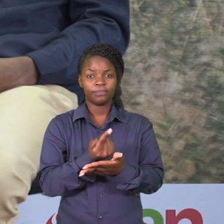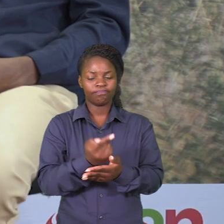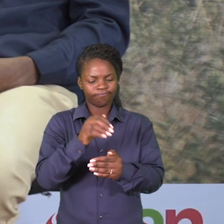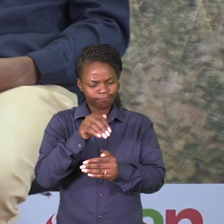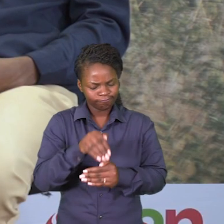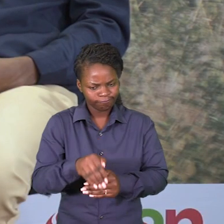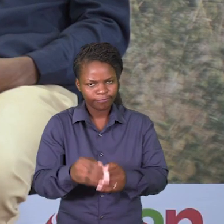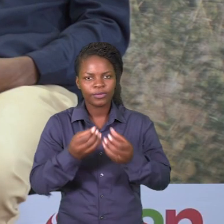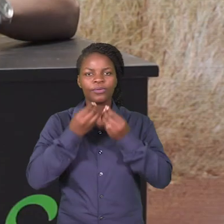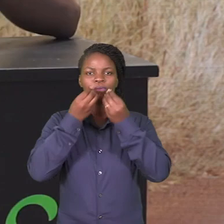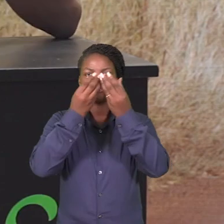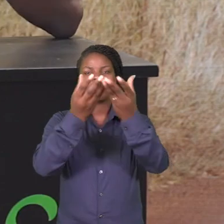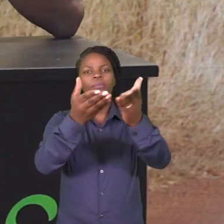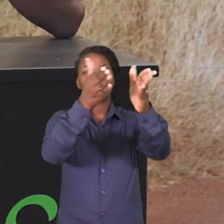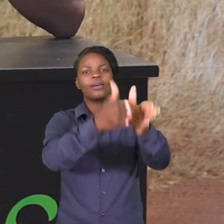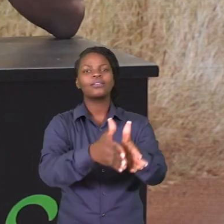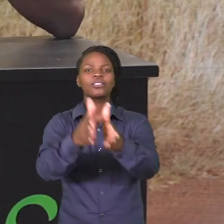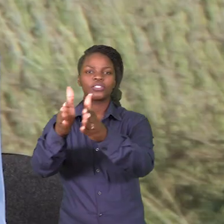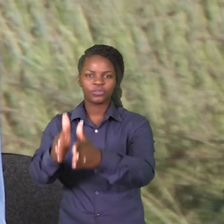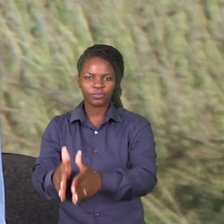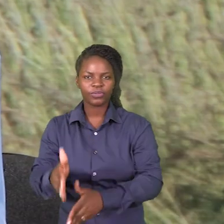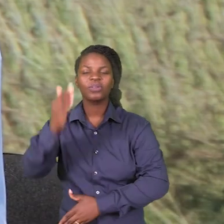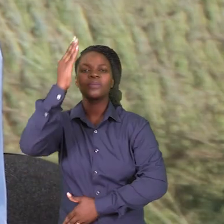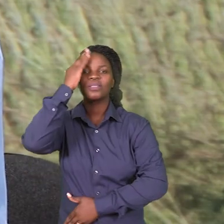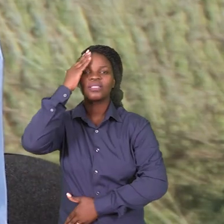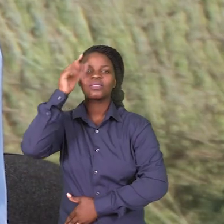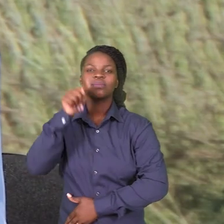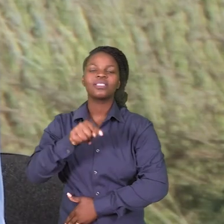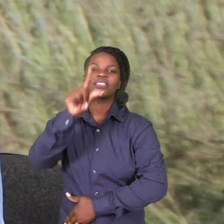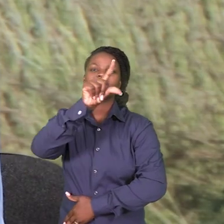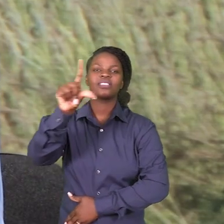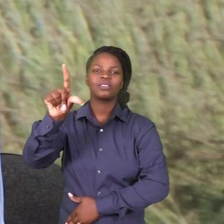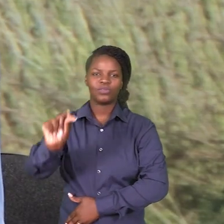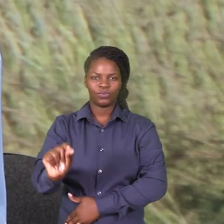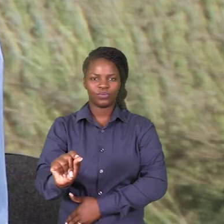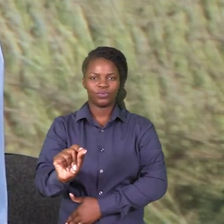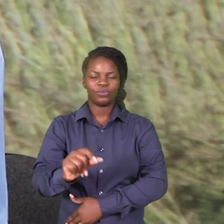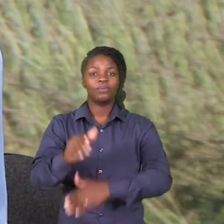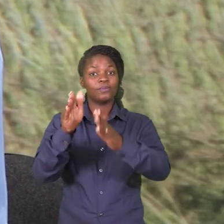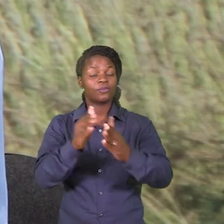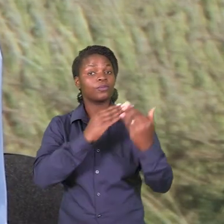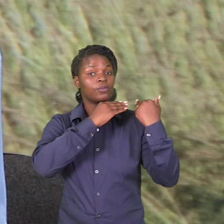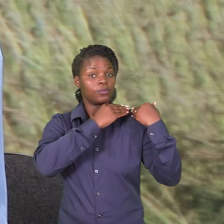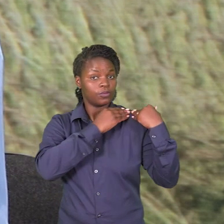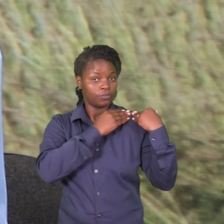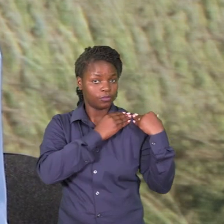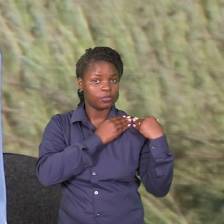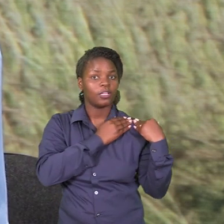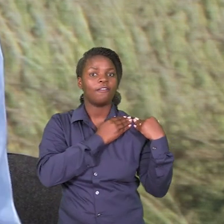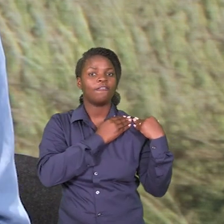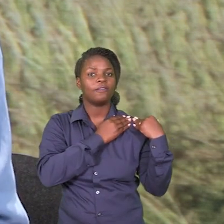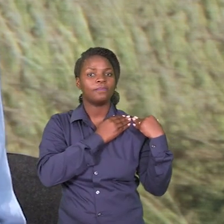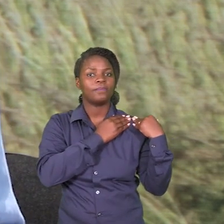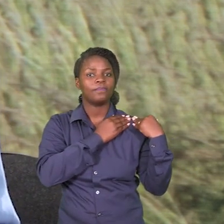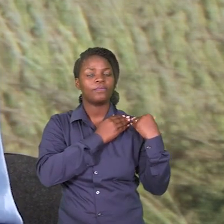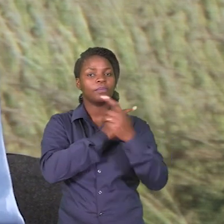precisamos de continuar a consciencializar cada vez mais ah aqueles que são responsáveis para